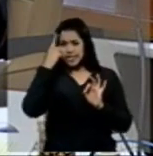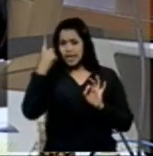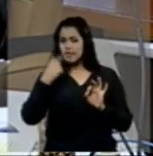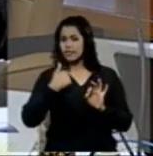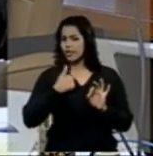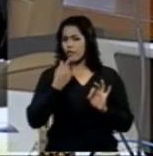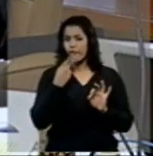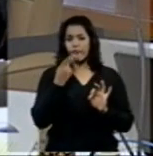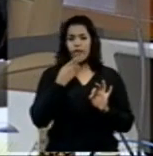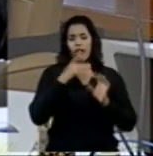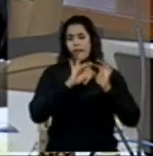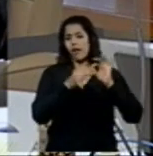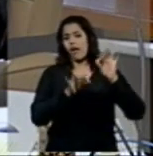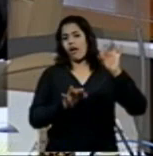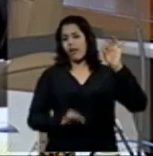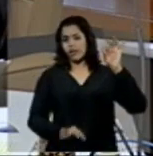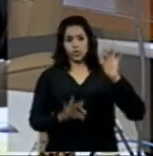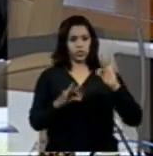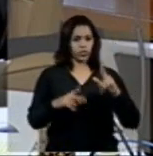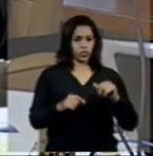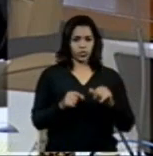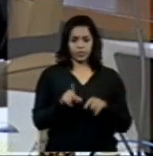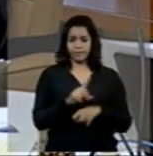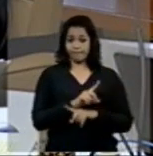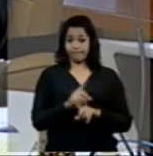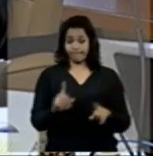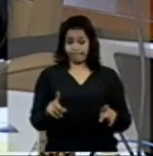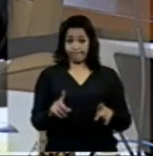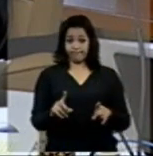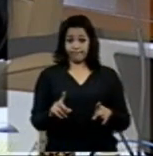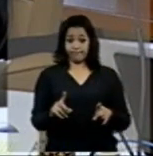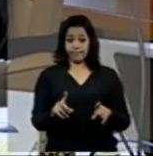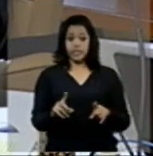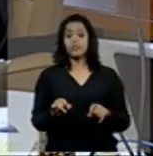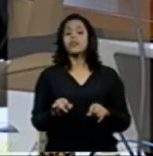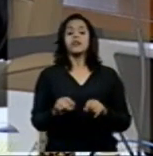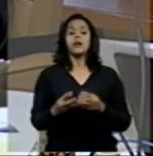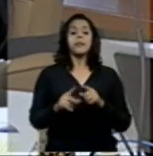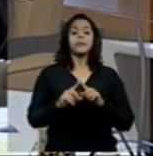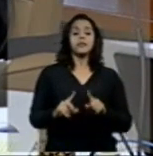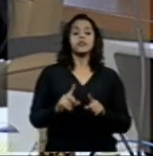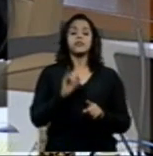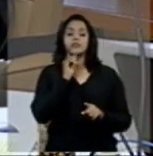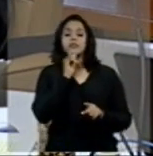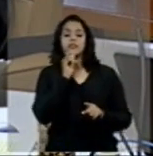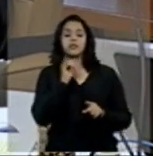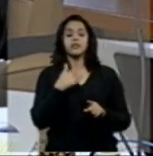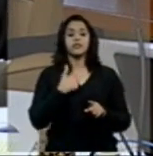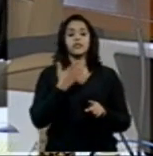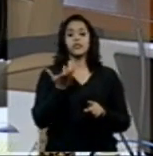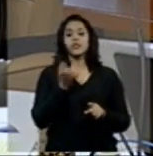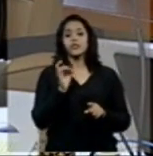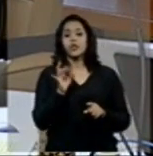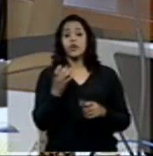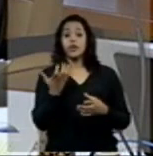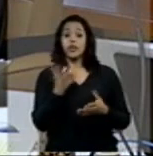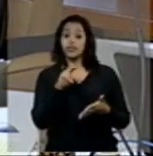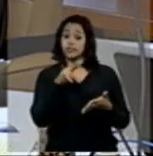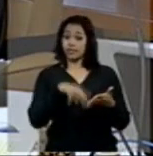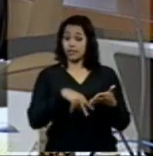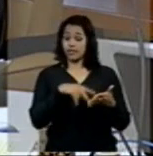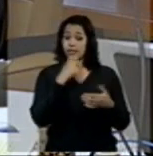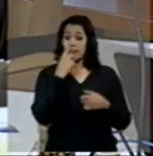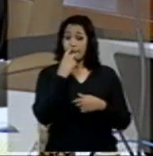obviamente, reproduzir essas circunstâncias que derivam da minha compreensão e apenas leio, para